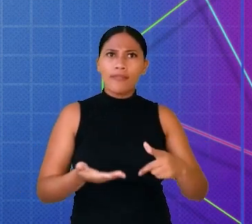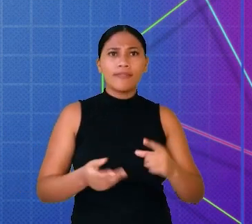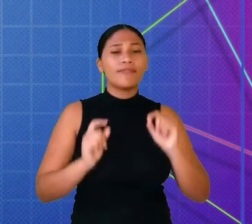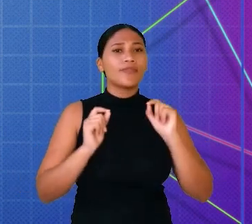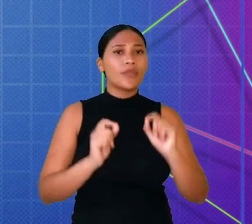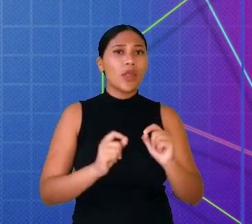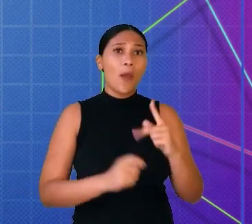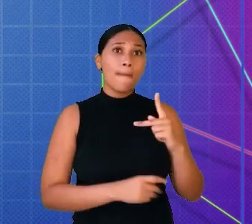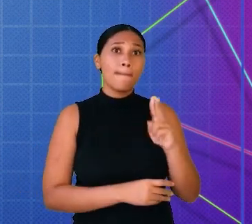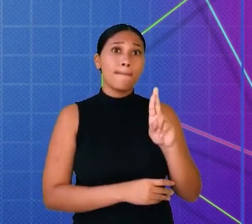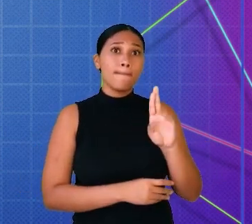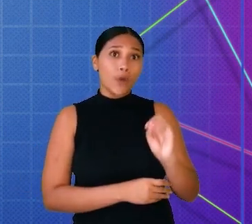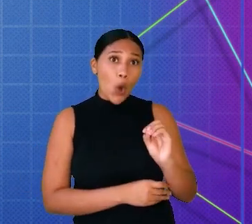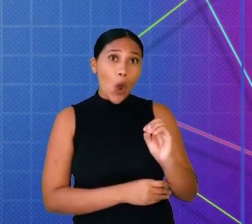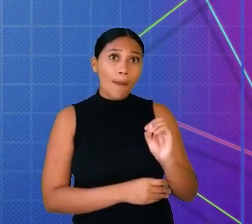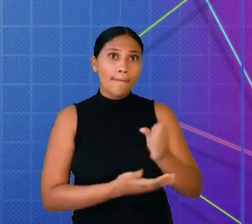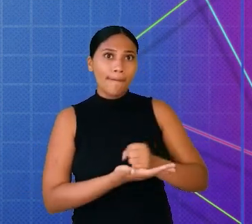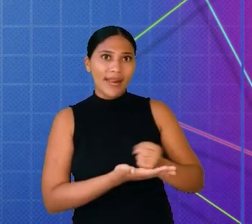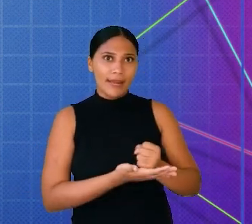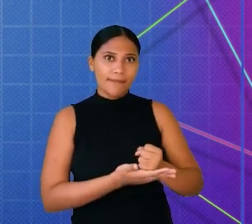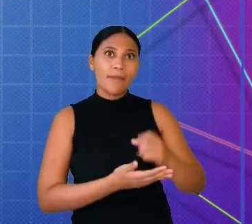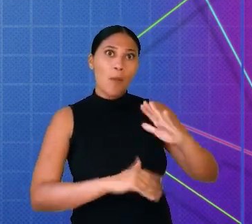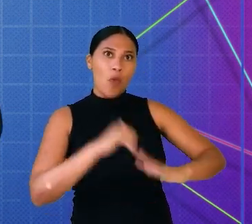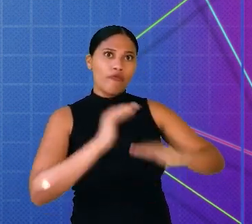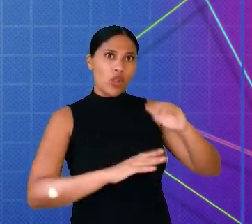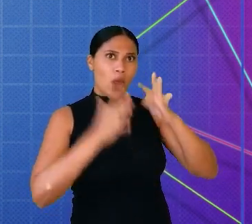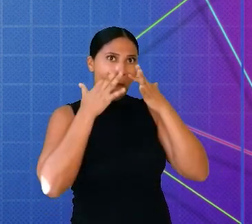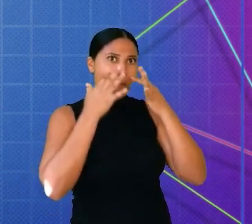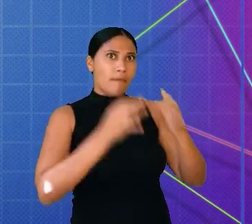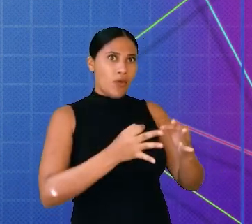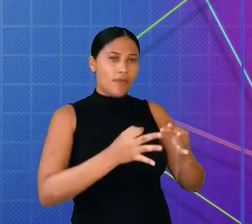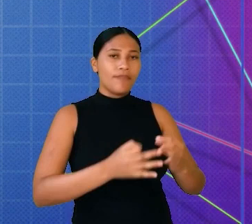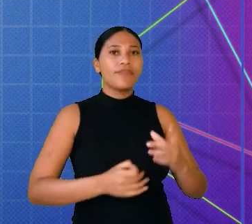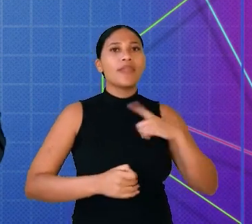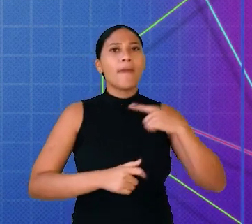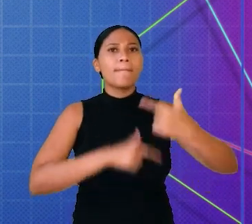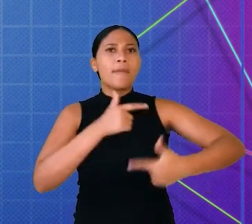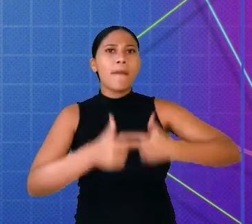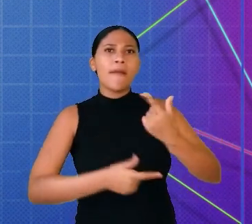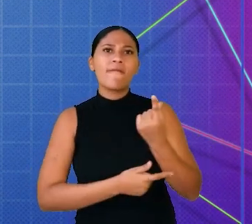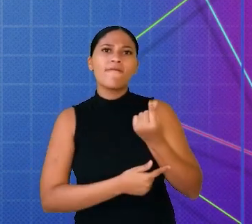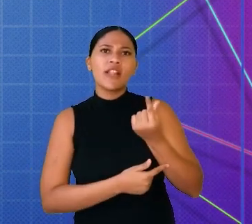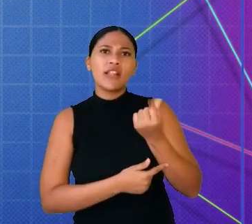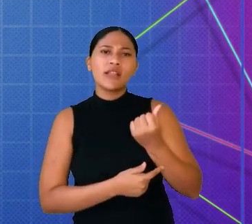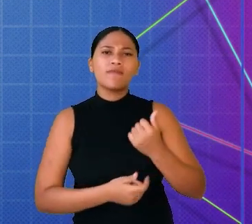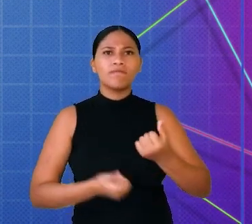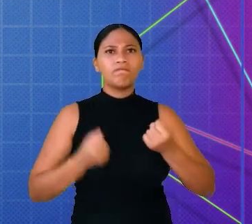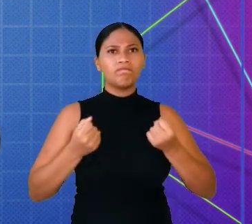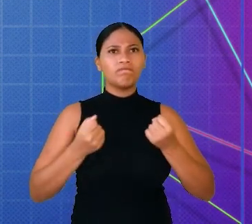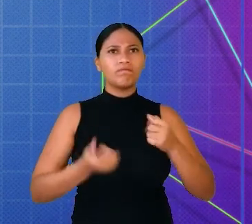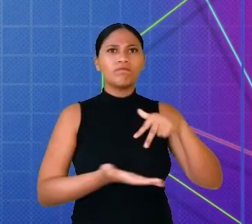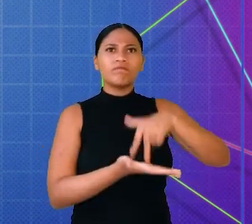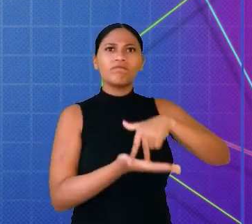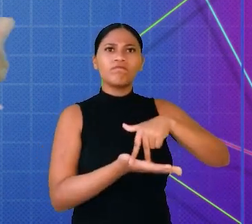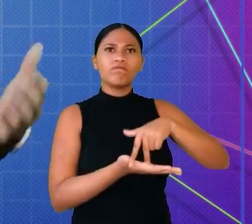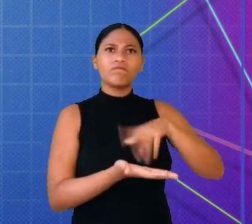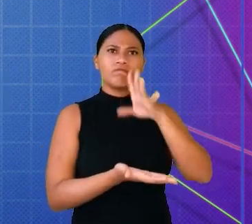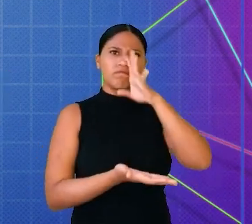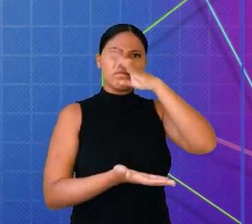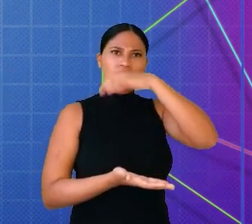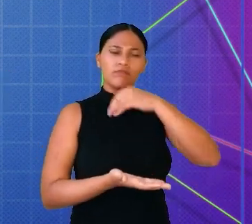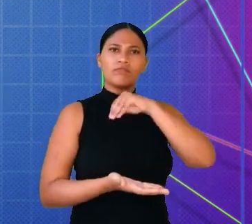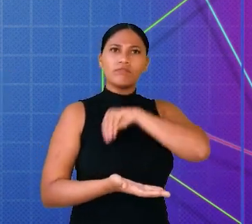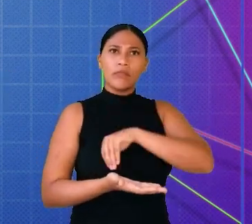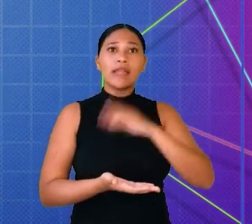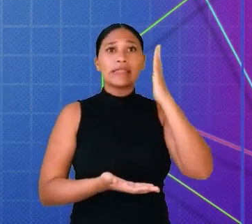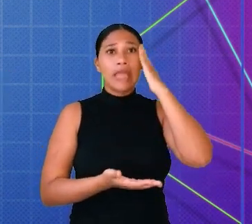que normalmente os pro players, que são os profissionais mais visados desse cenário, fazem para se manter financeiramente estáveis. Porque por mais